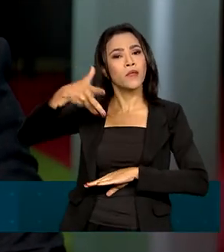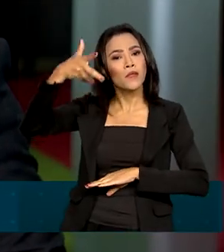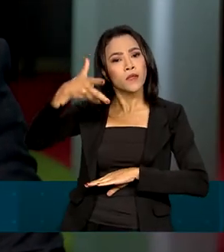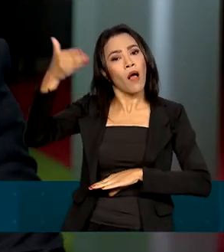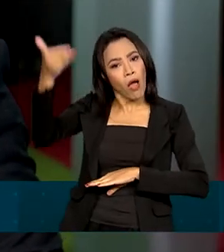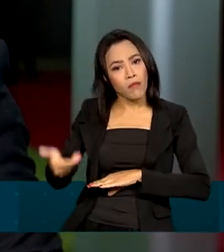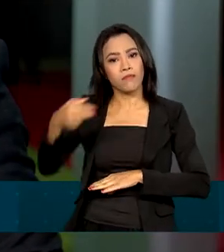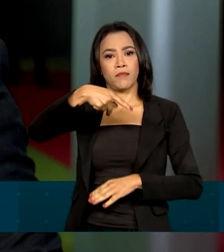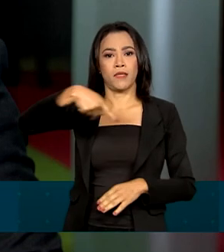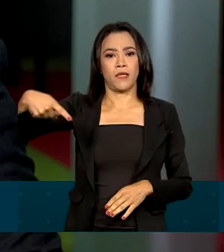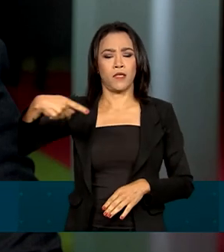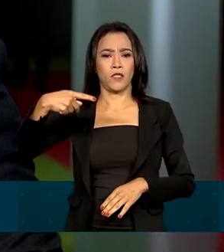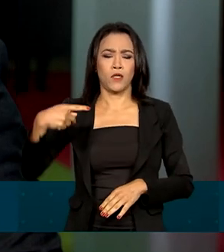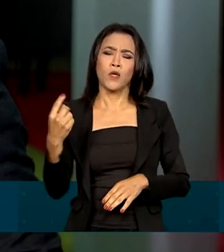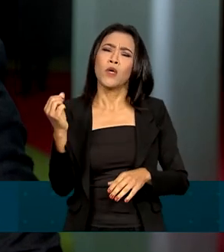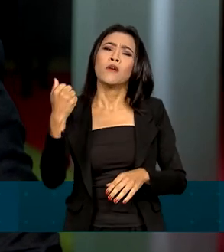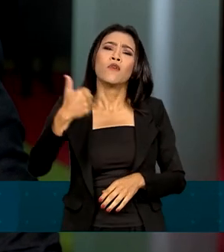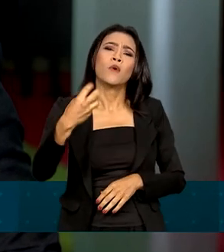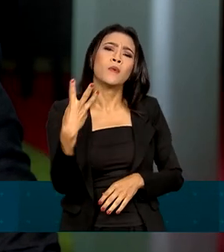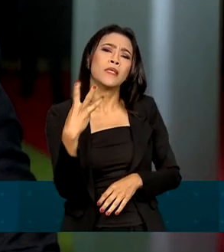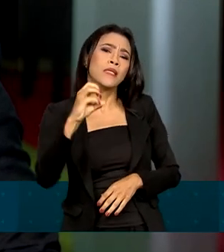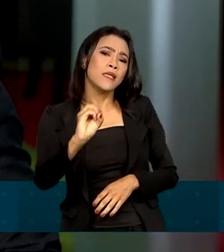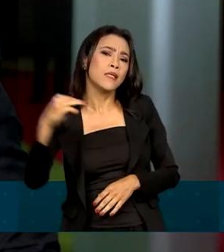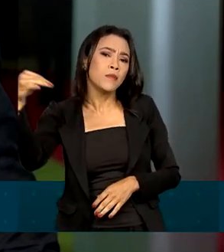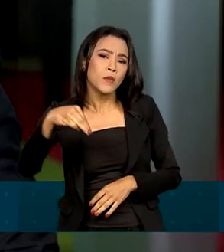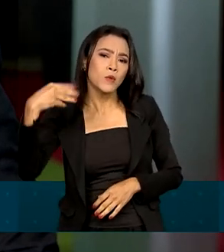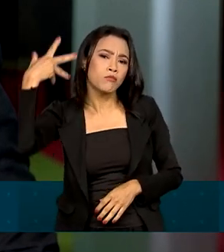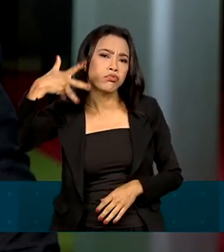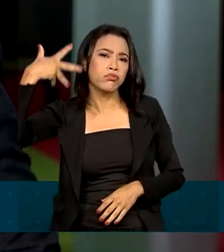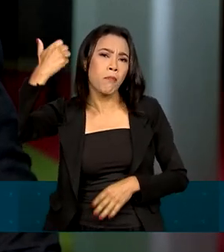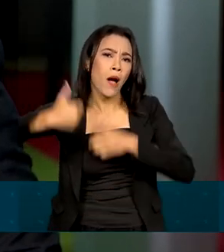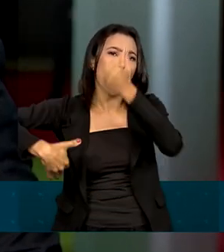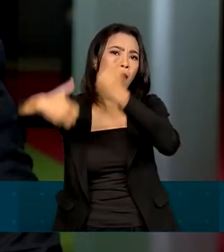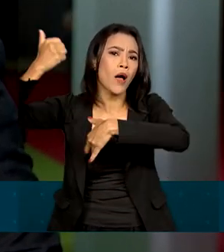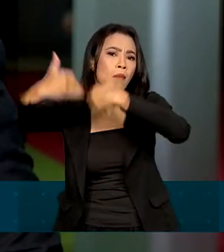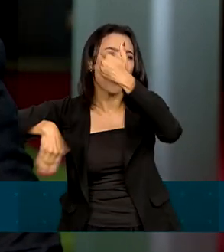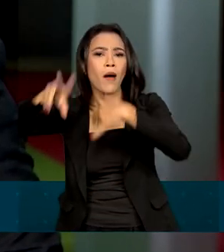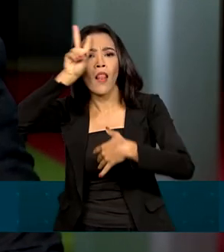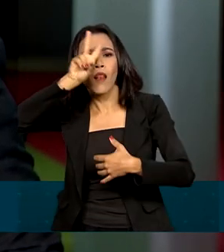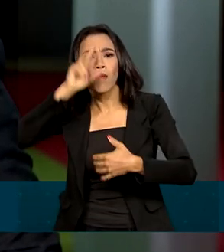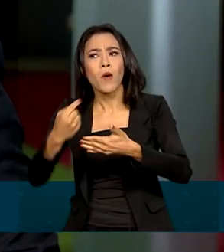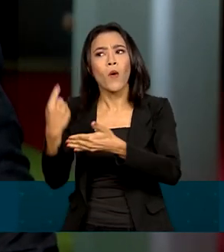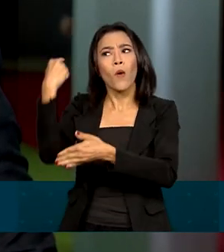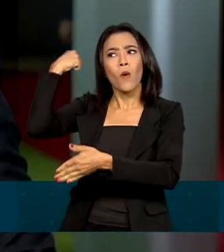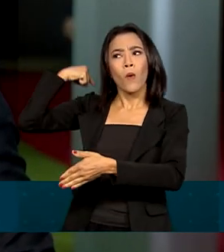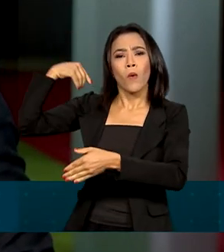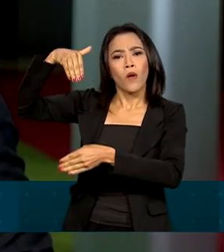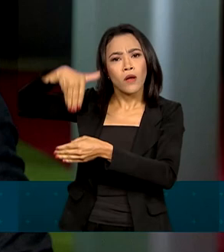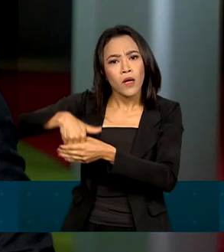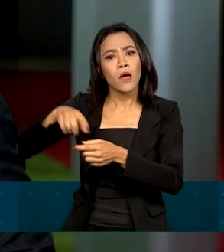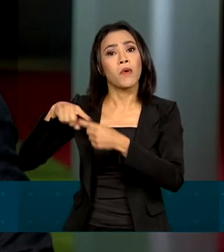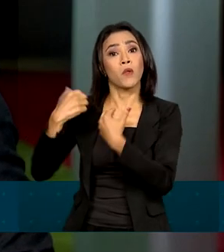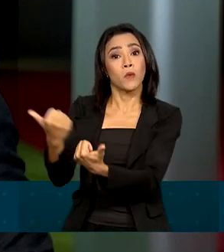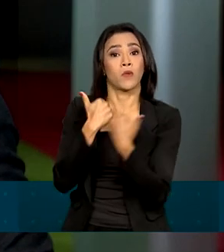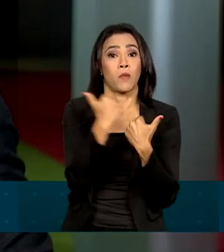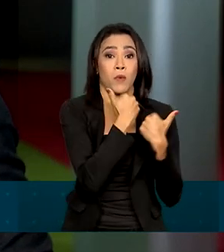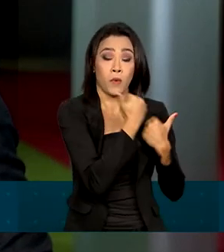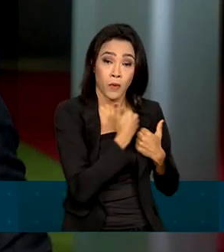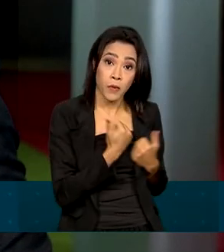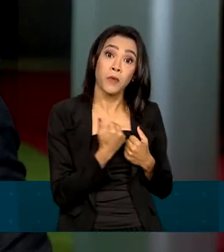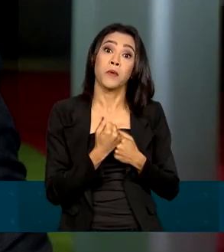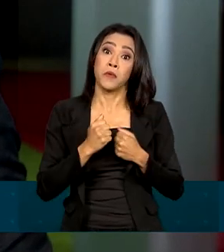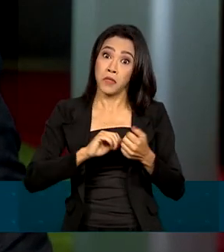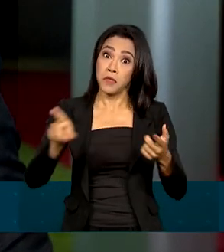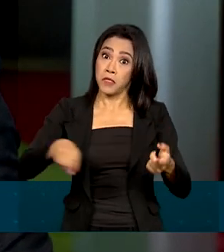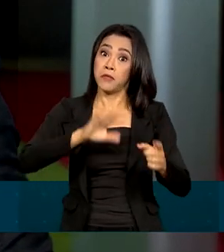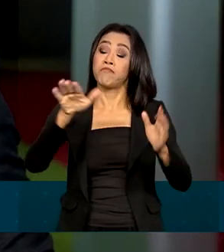No início do discurso de cerca de 30 minutos, ele lembrou da campanha acirrada, do apoio recebido e elogiou o trabalho